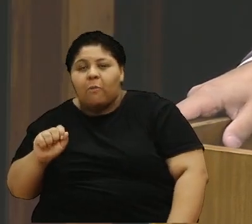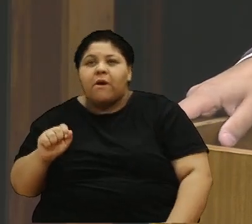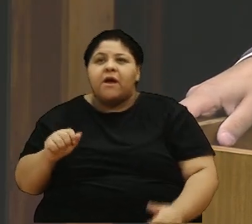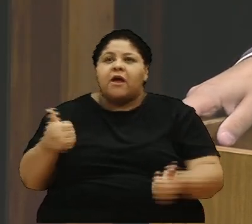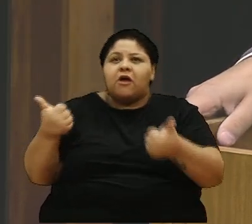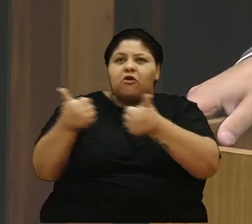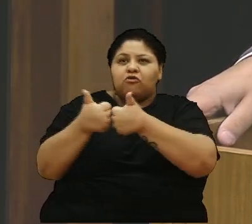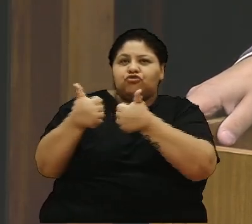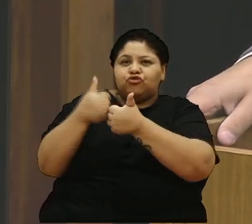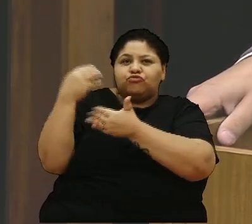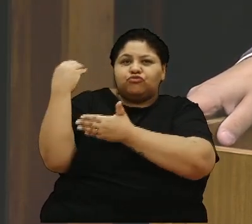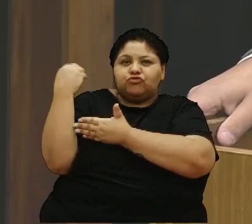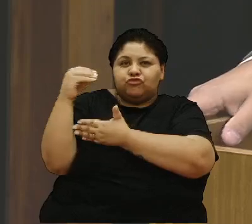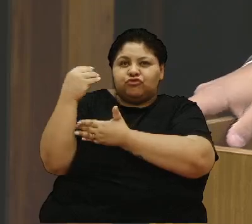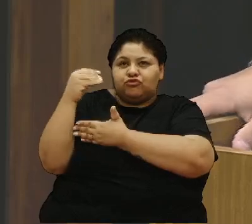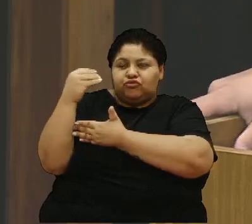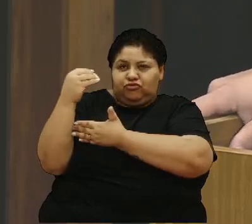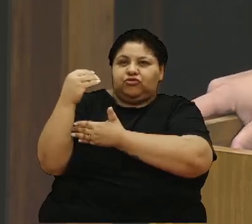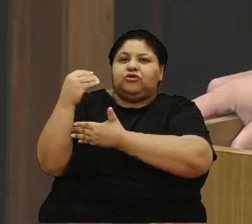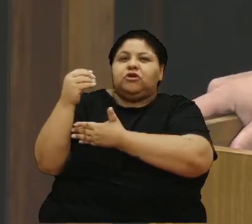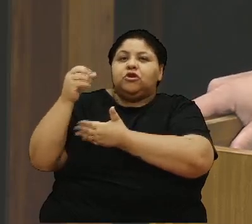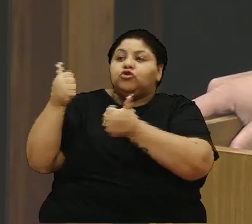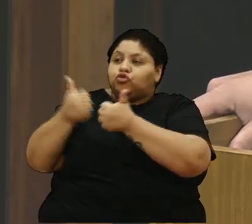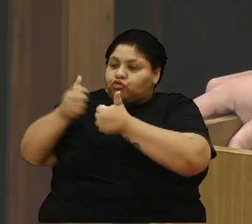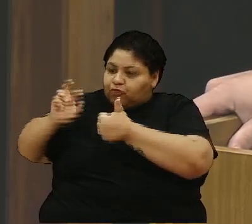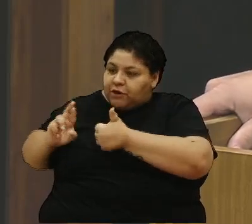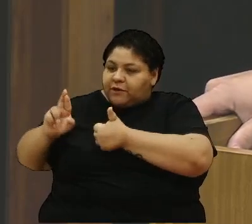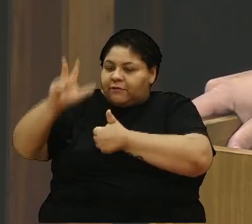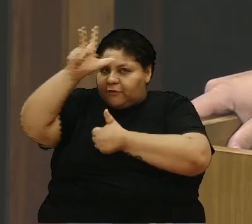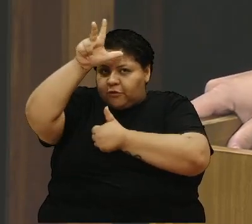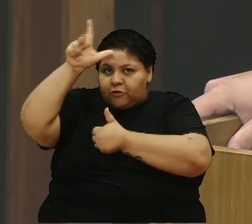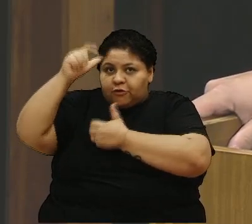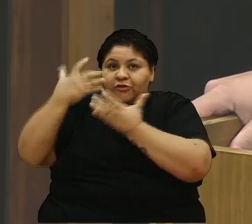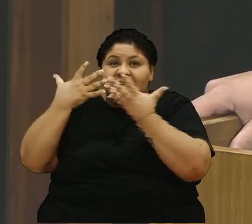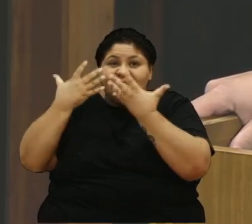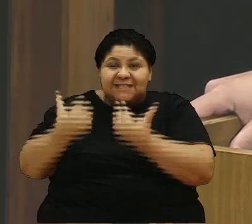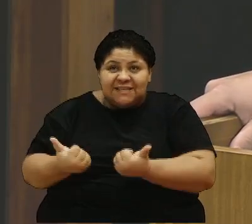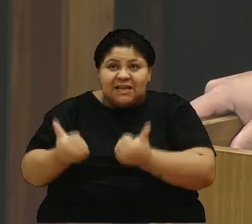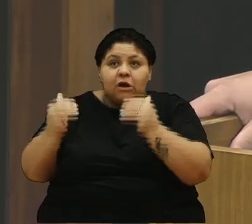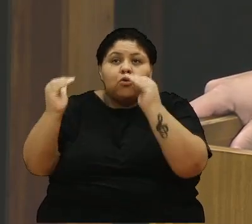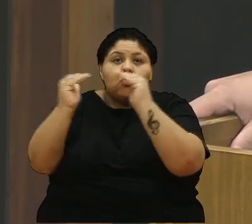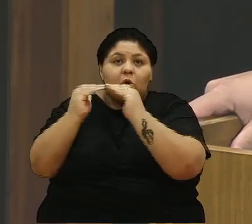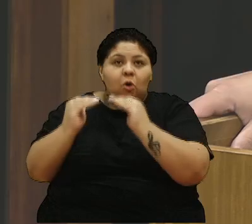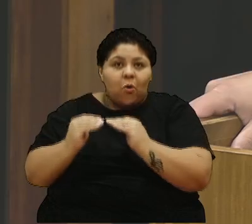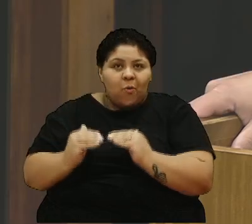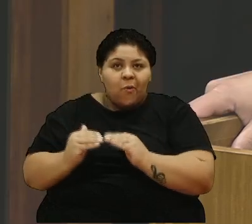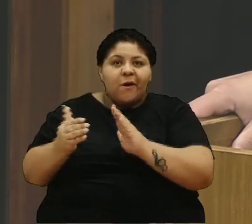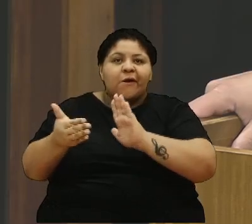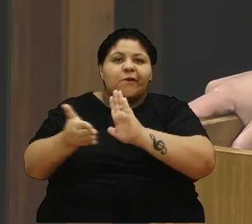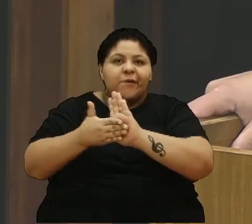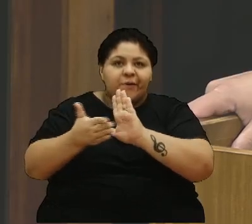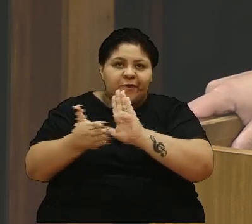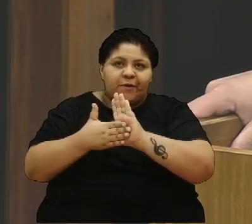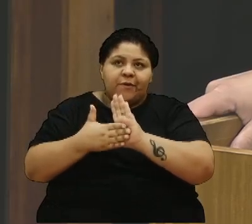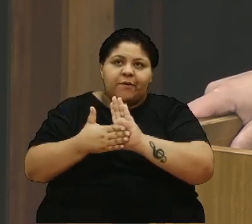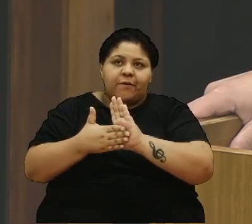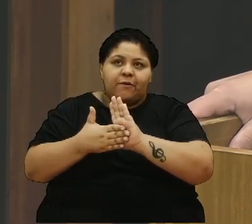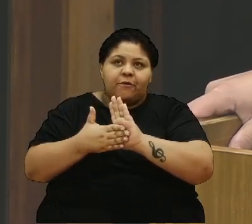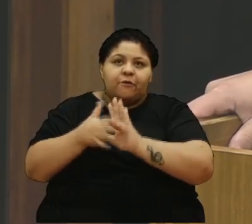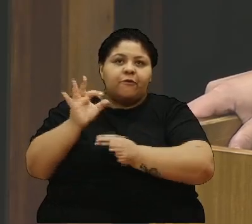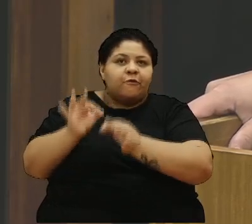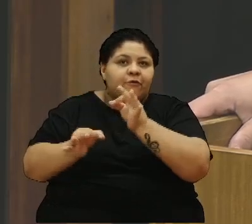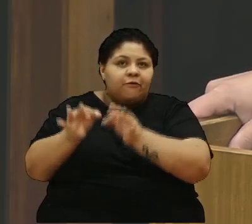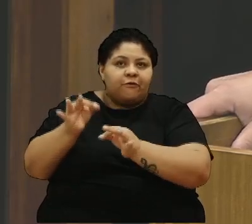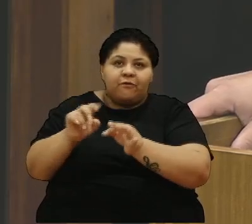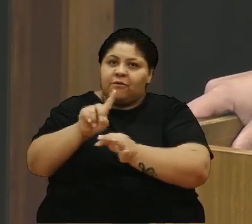Porto Alegre, junto com a representação da prefeitura, aceitaram o acordo proposto, que foi judicializado, não